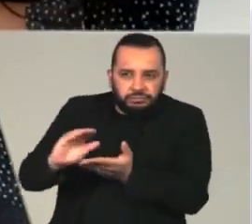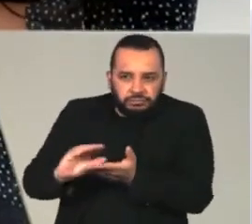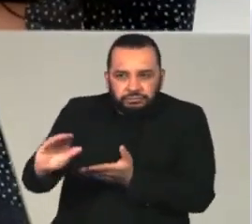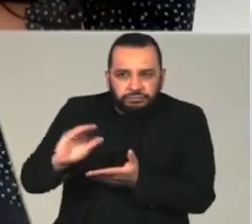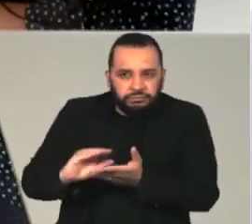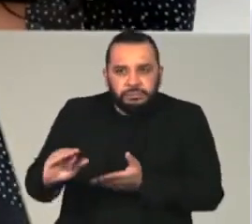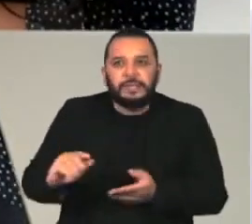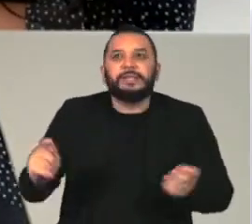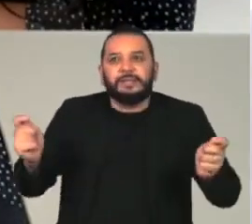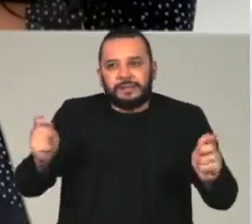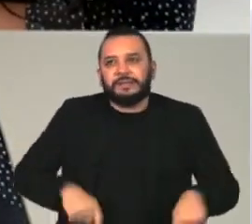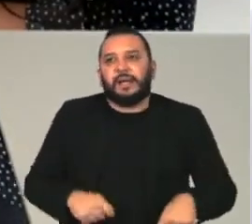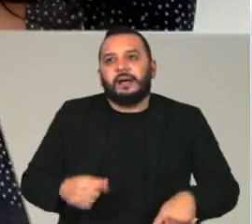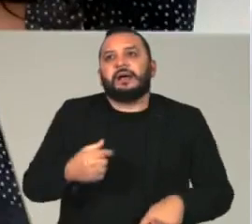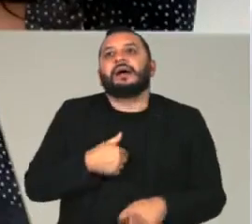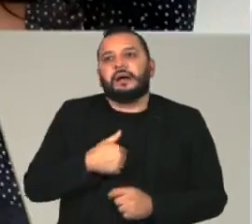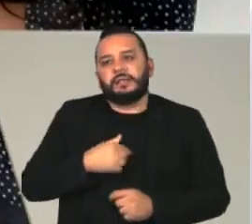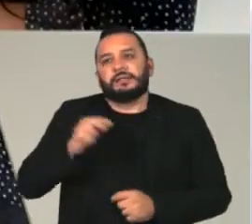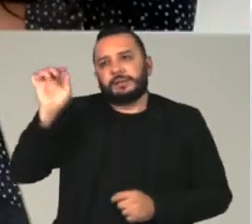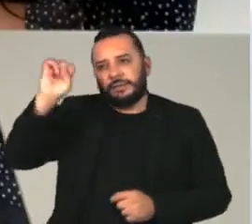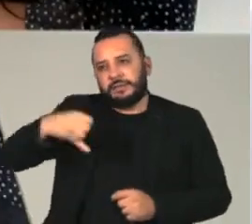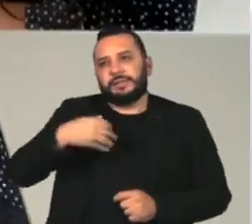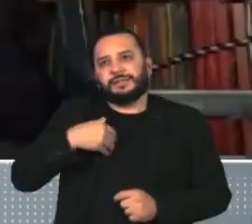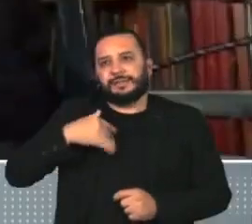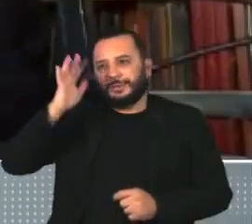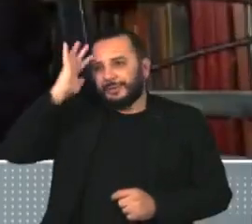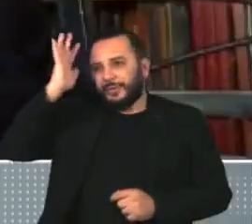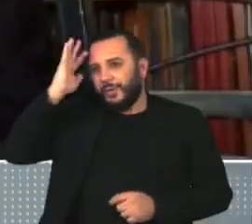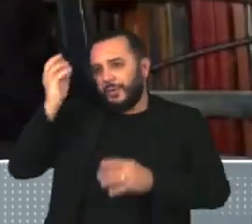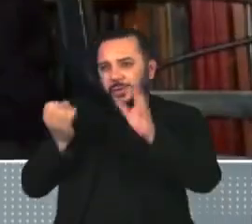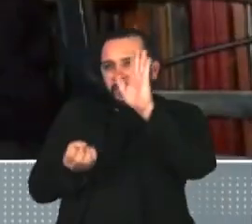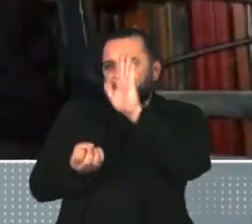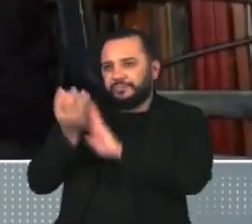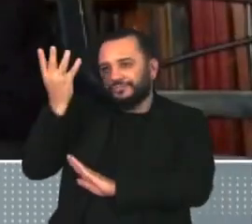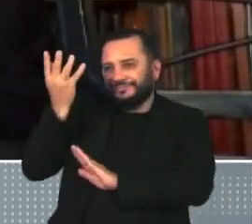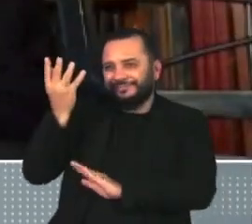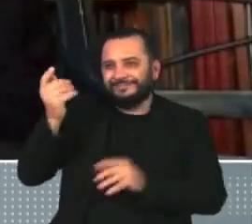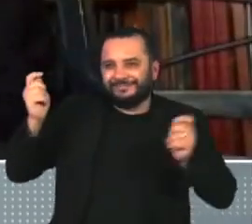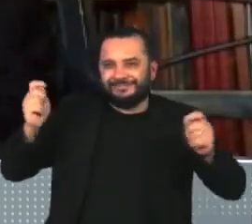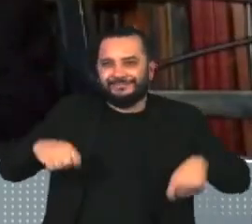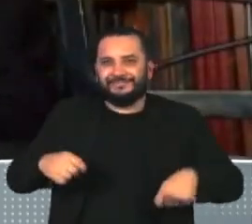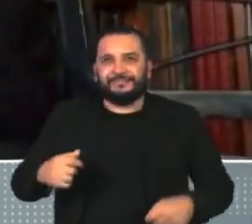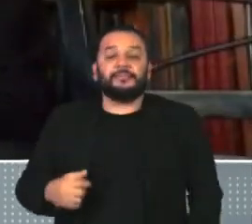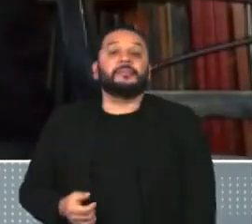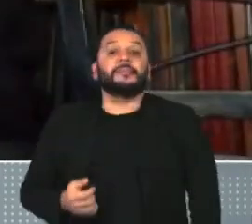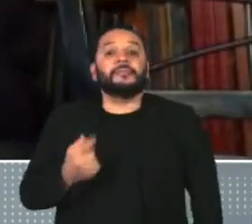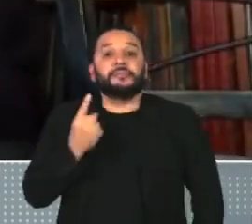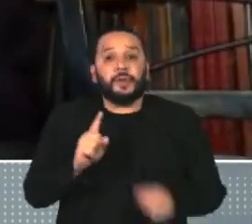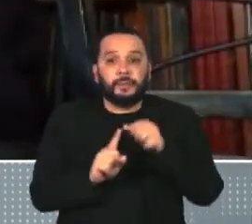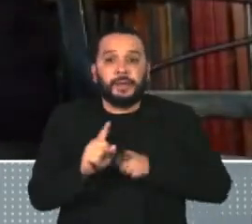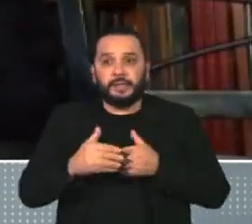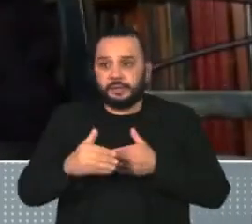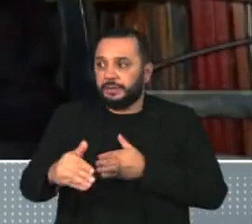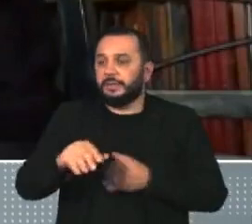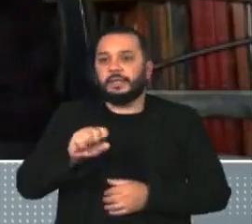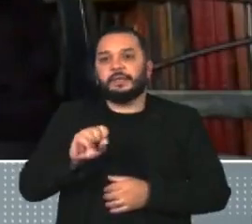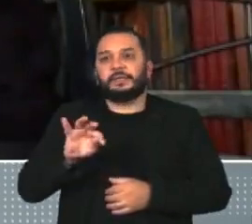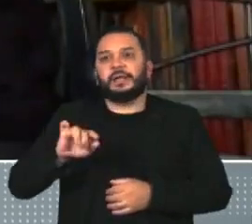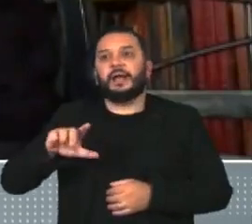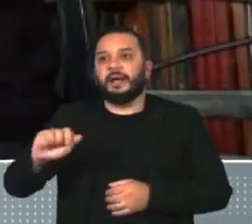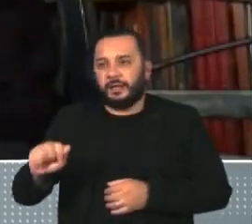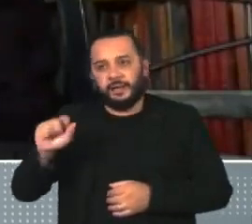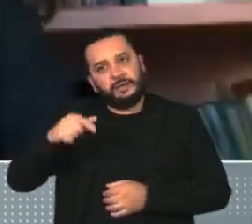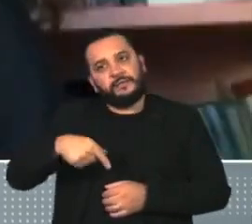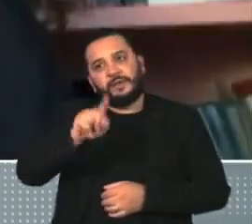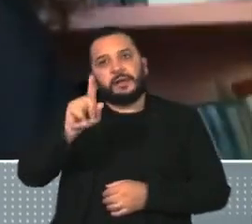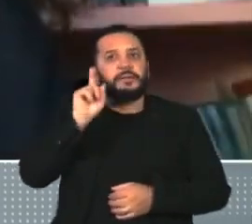existe sim muitas possibilidades de fazer o sonho acontecer. Em pouco mais de 1 mês, Estela estará nos Estados Unidos para cursar Física